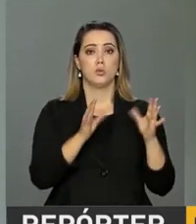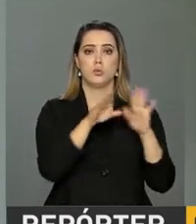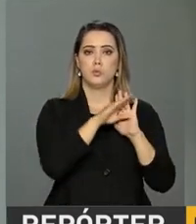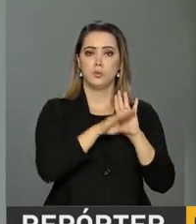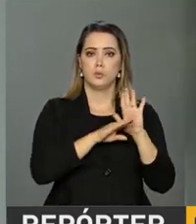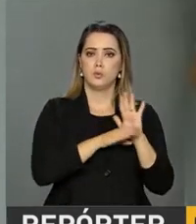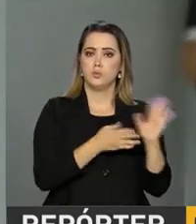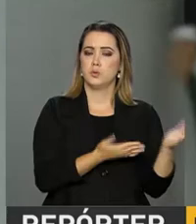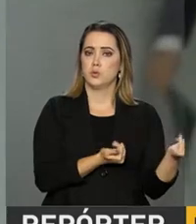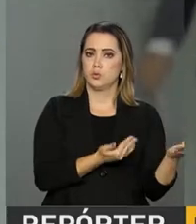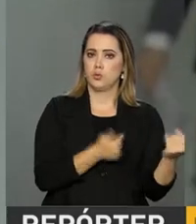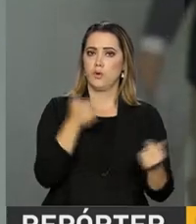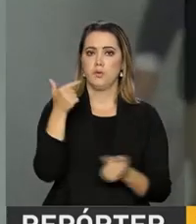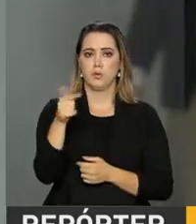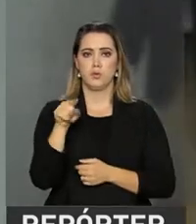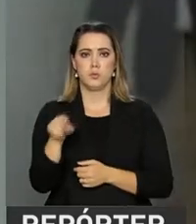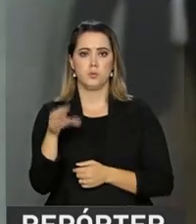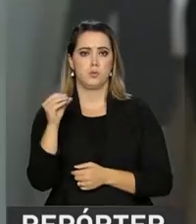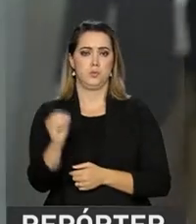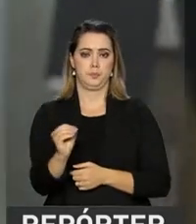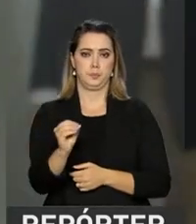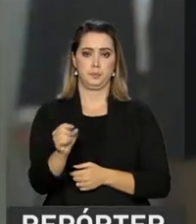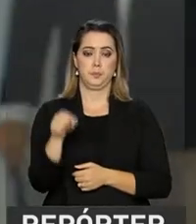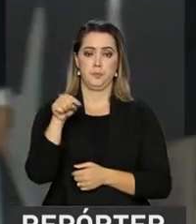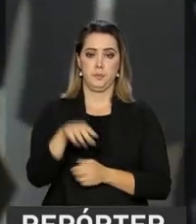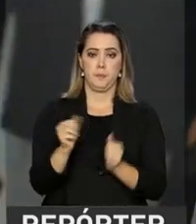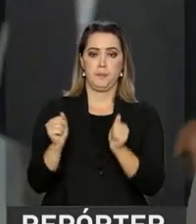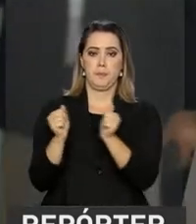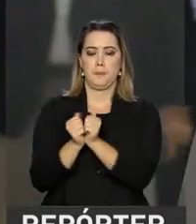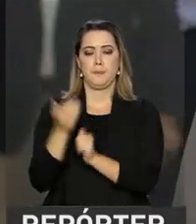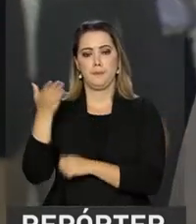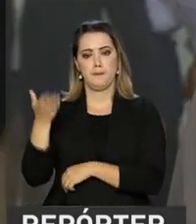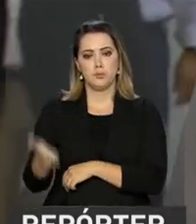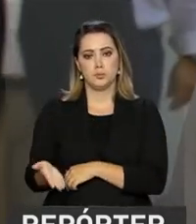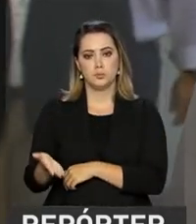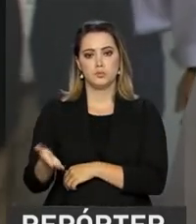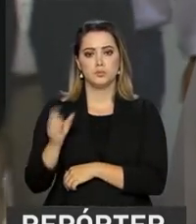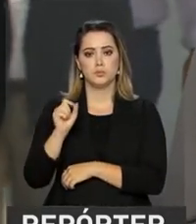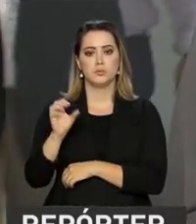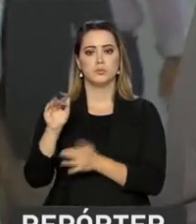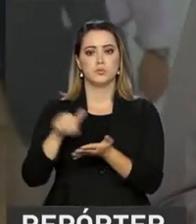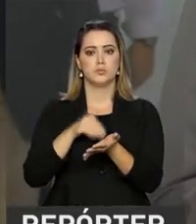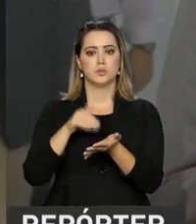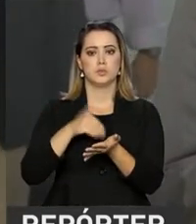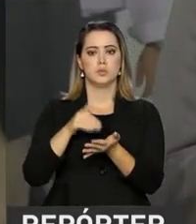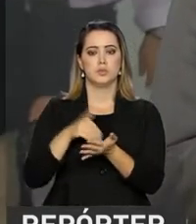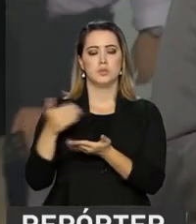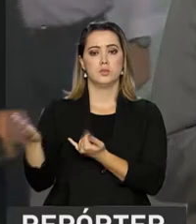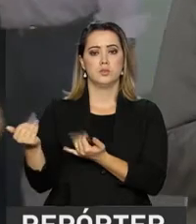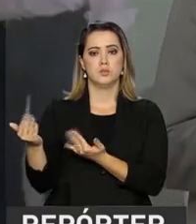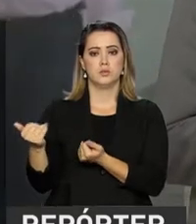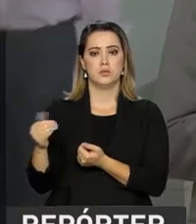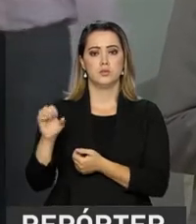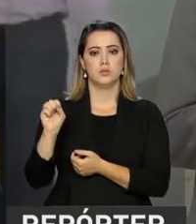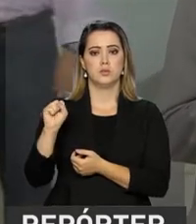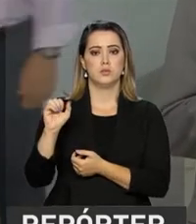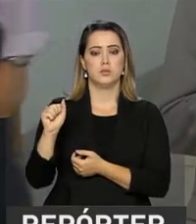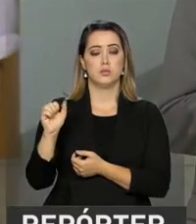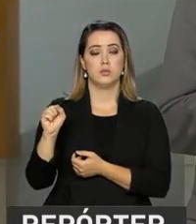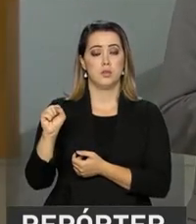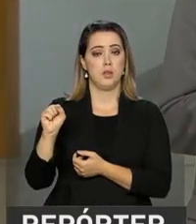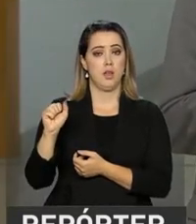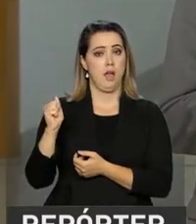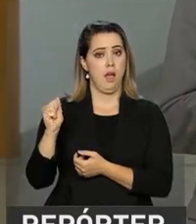estação juventude 2.0 aqui ao meu lado está o secretário nacional de juventude assim ciro que vai